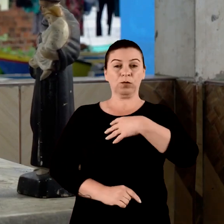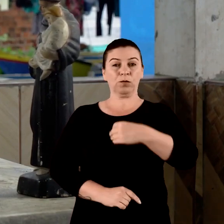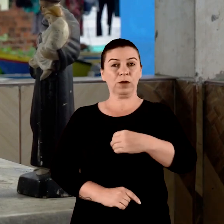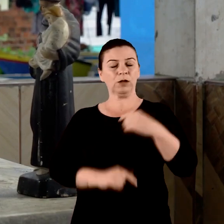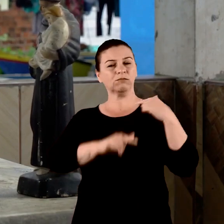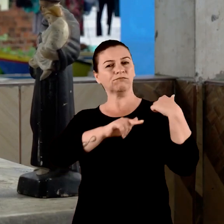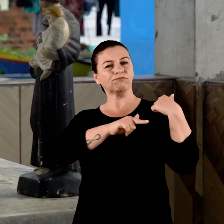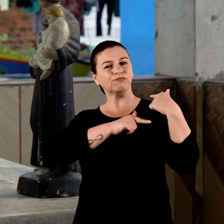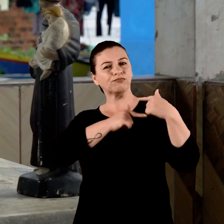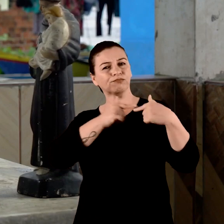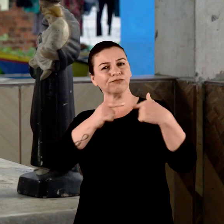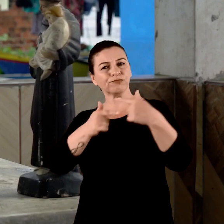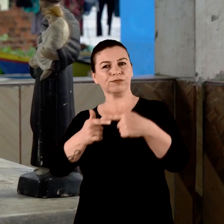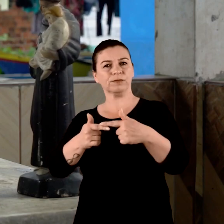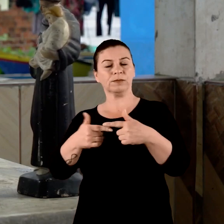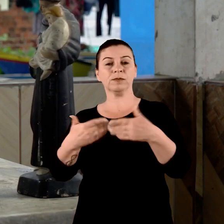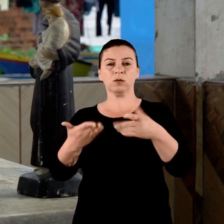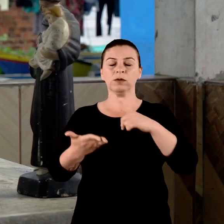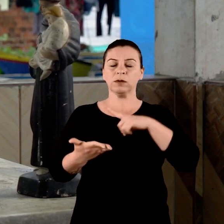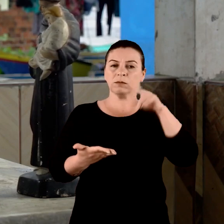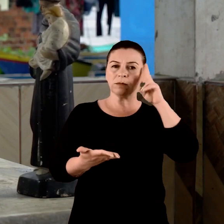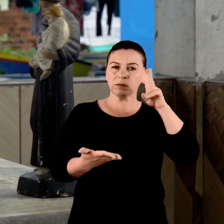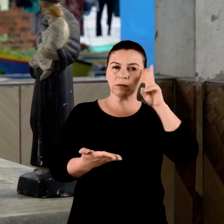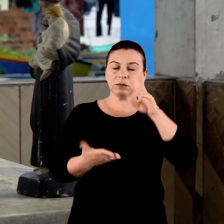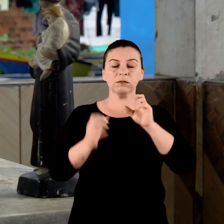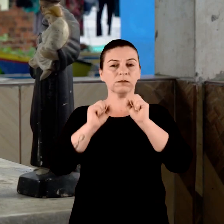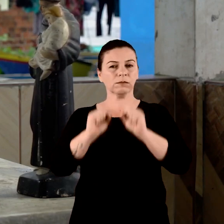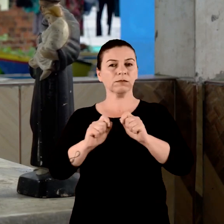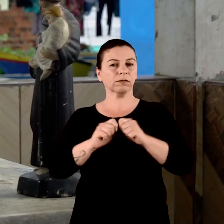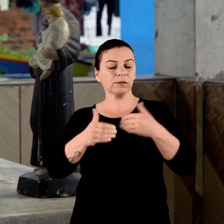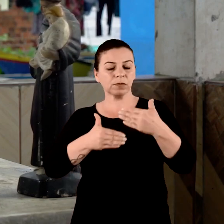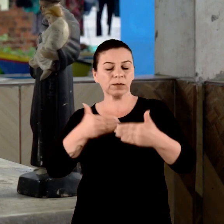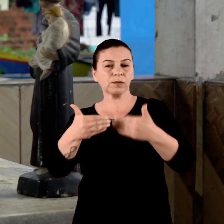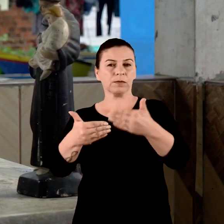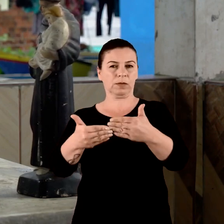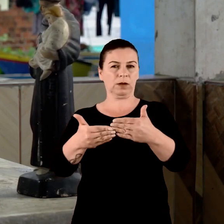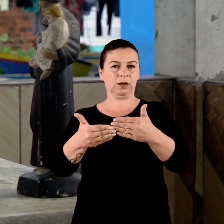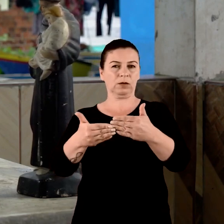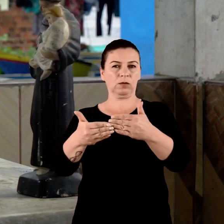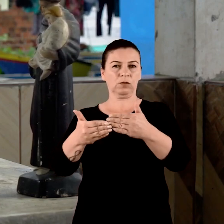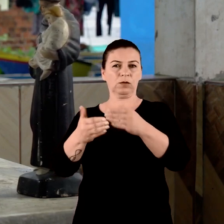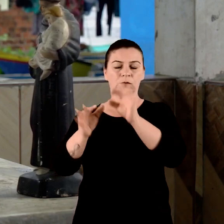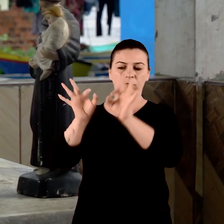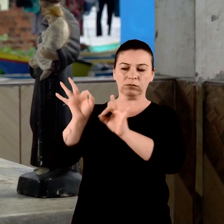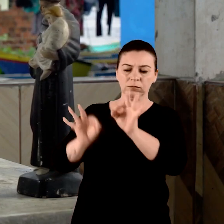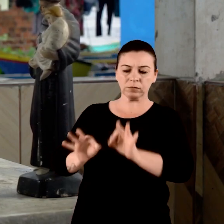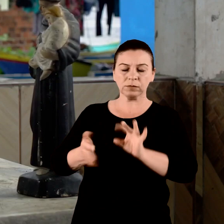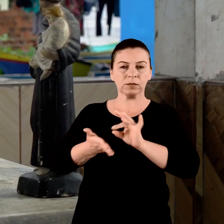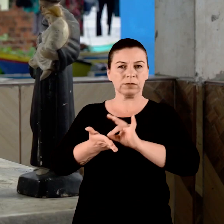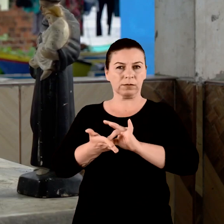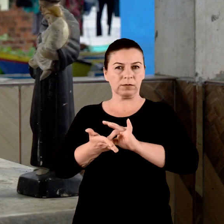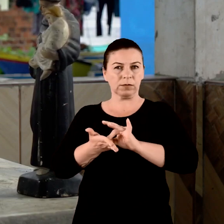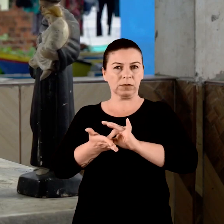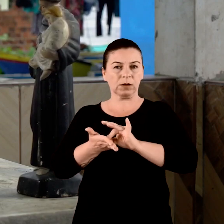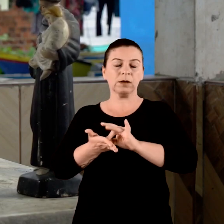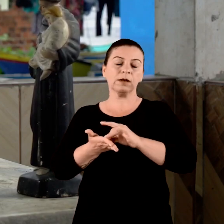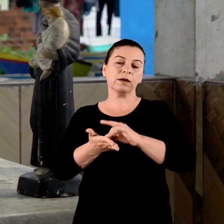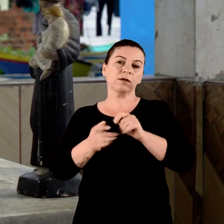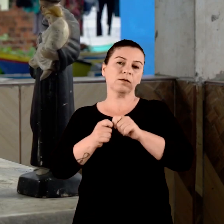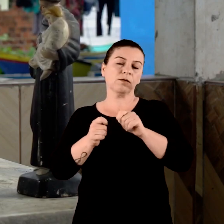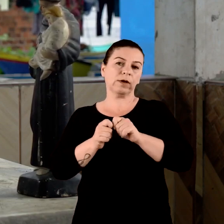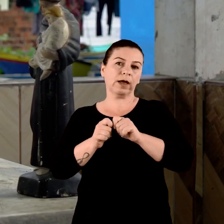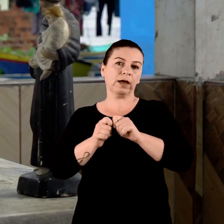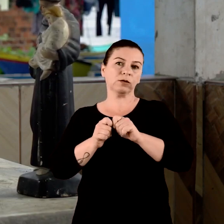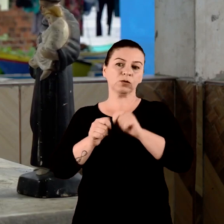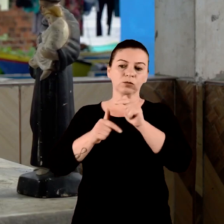de vida. Então, para que eu possa fazer um processo, digamos, de restauração, porque realmente eu